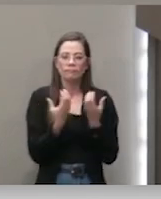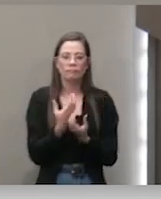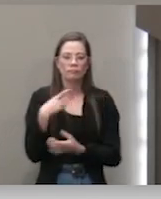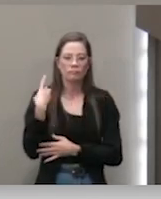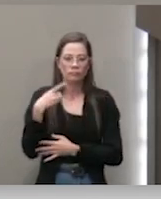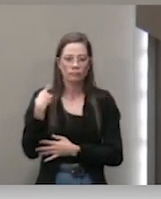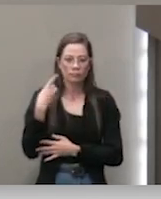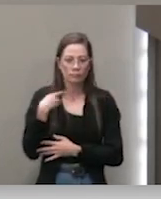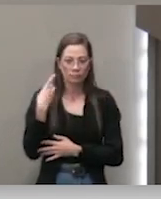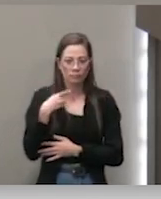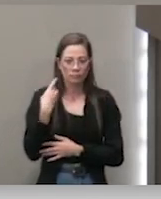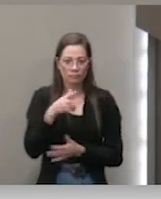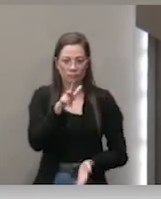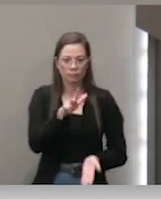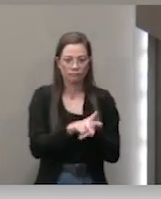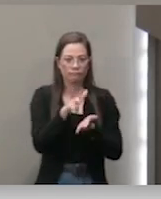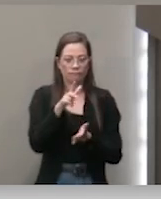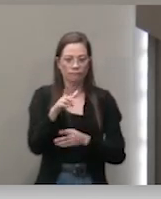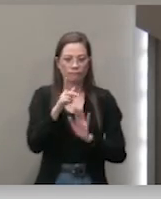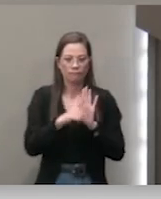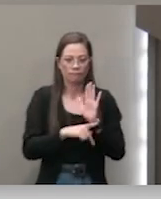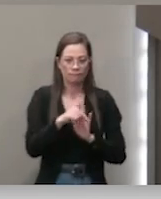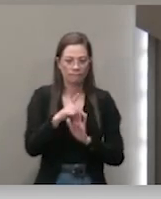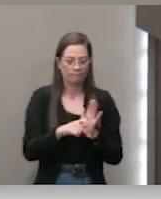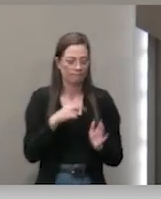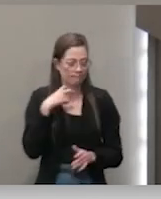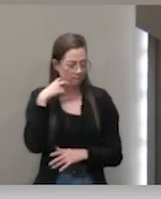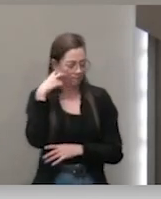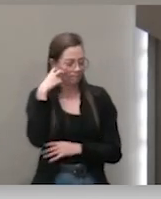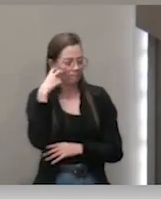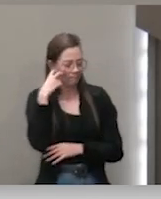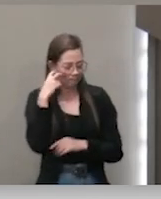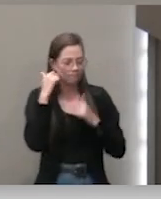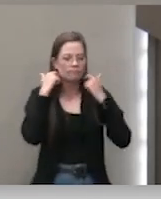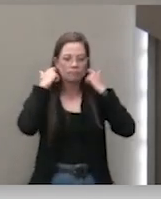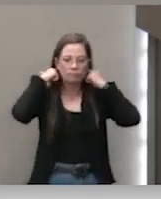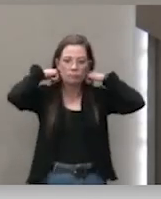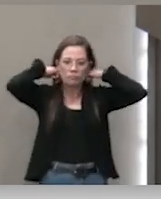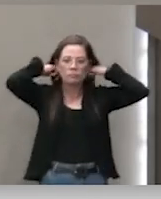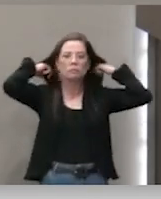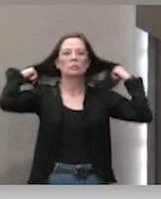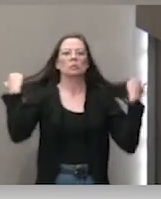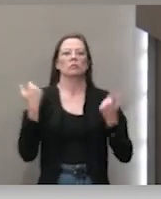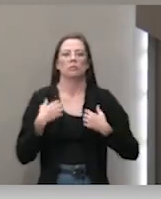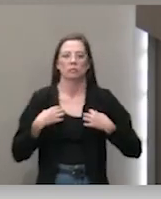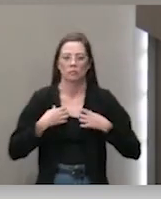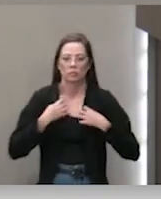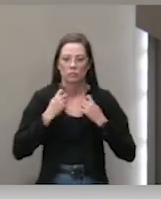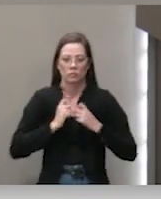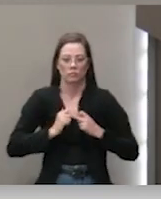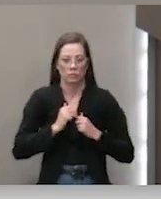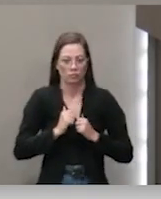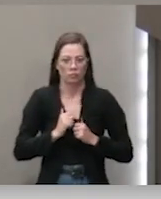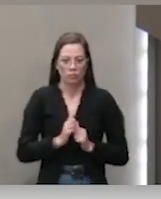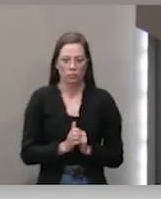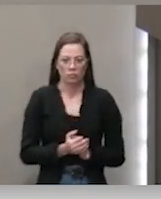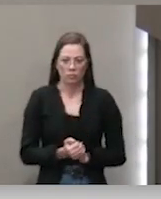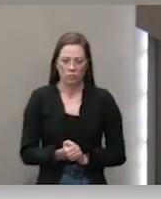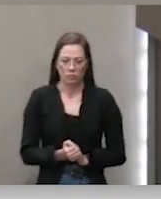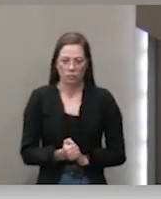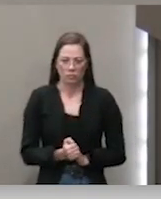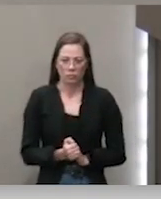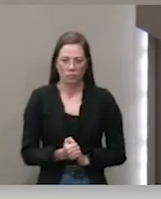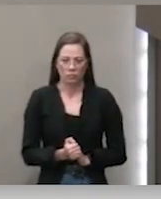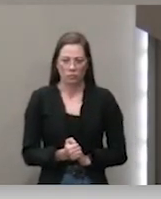um projeto vergonhoso e com cheiro e carimbo de maracutaia. Para vocês terem uma ideia,